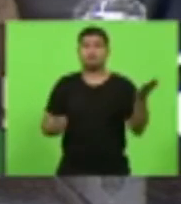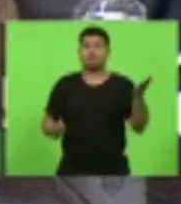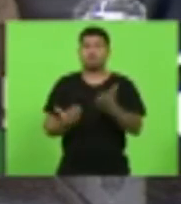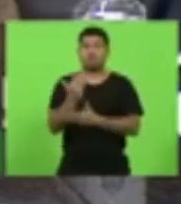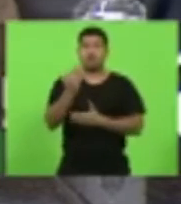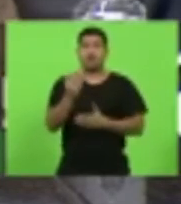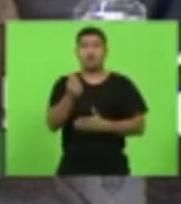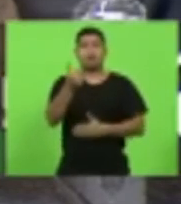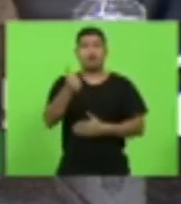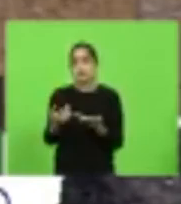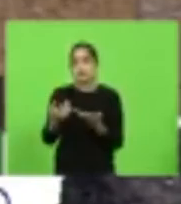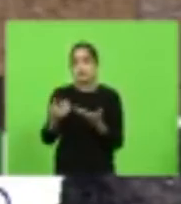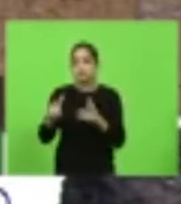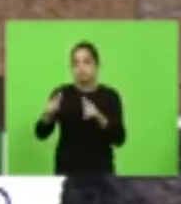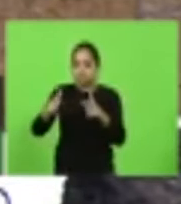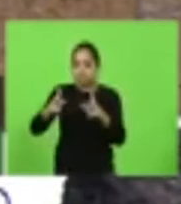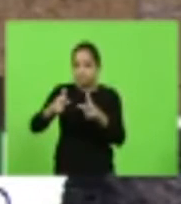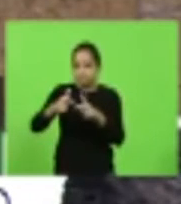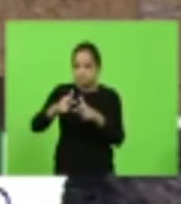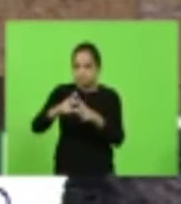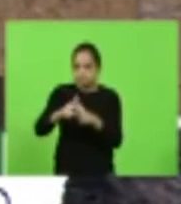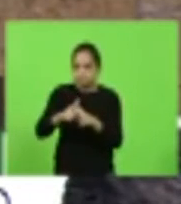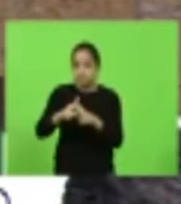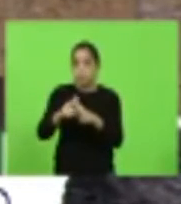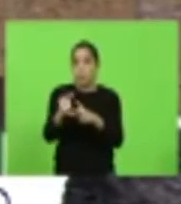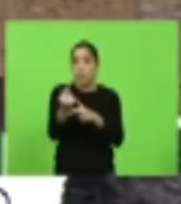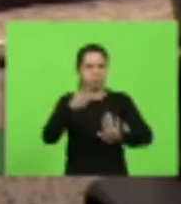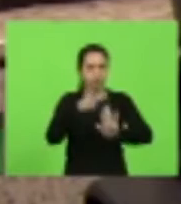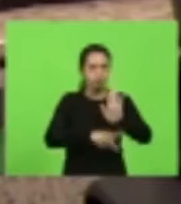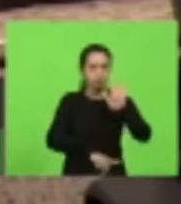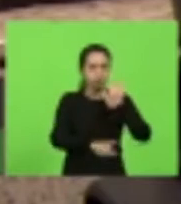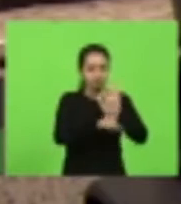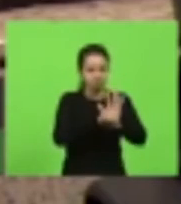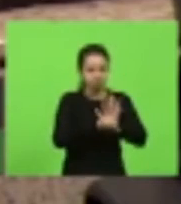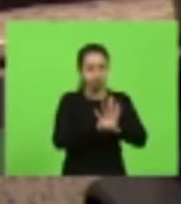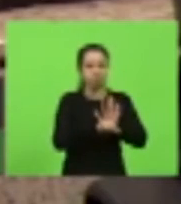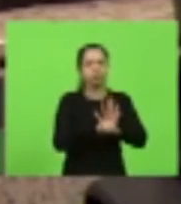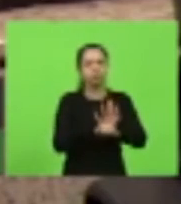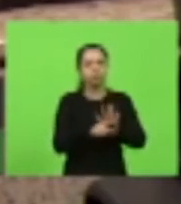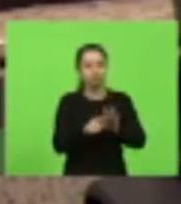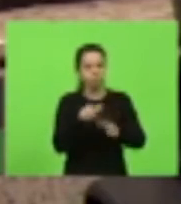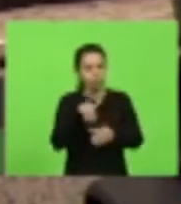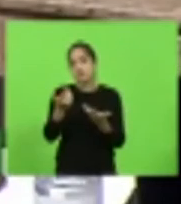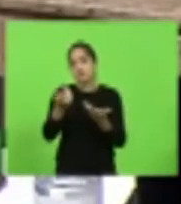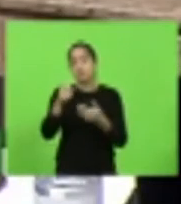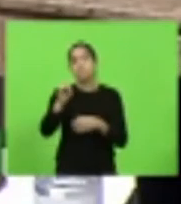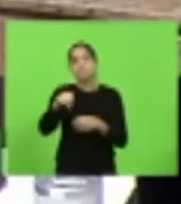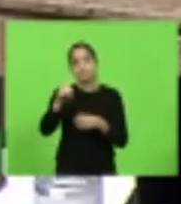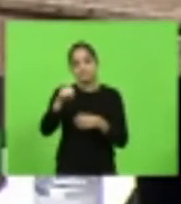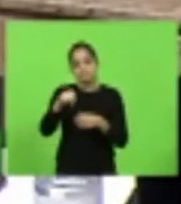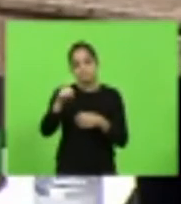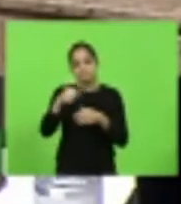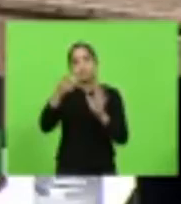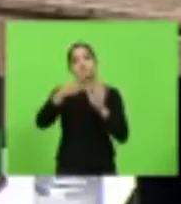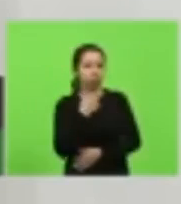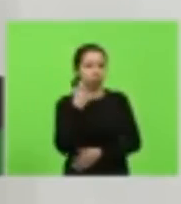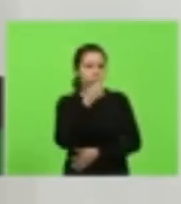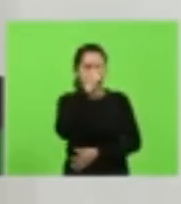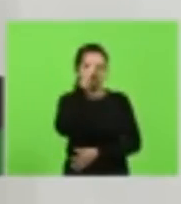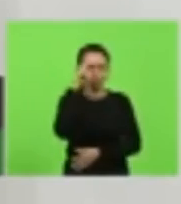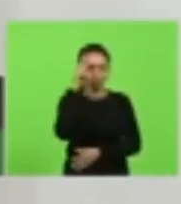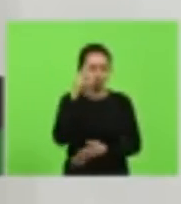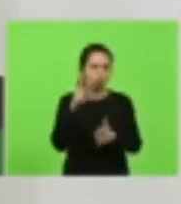contrário alegando alto custo para o governo e que a proposta deveria partir do Poder Executivo outros